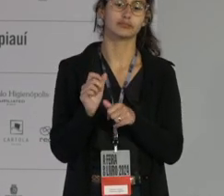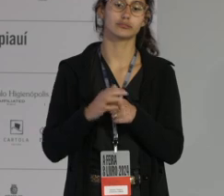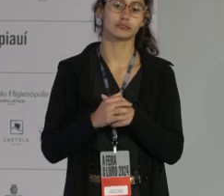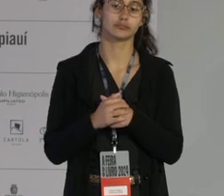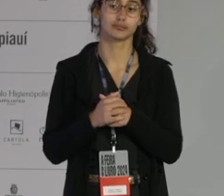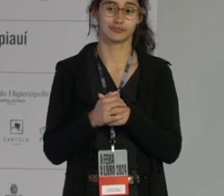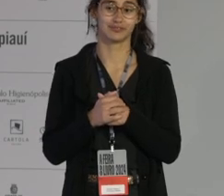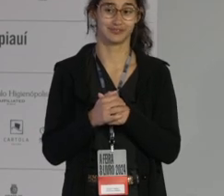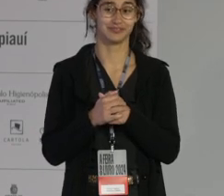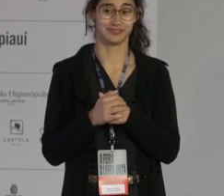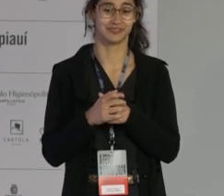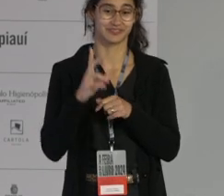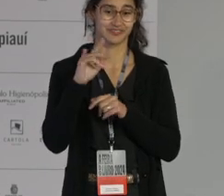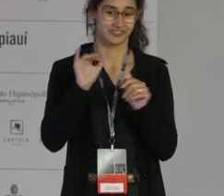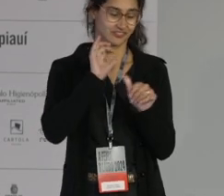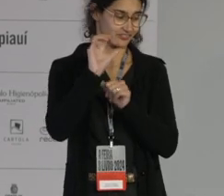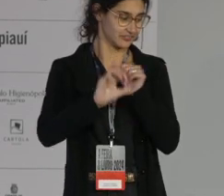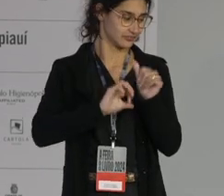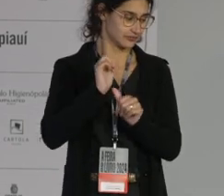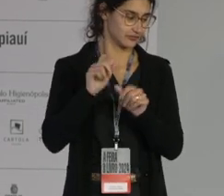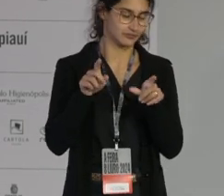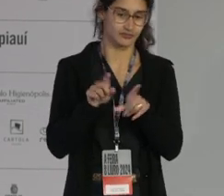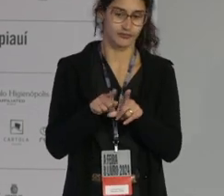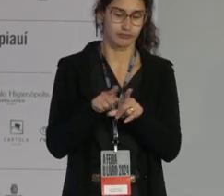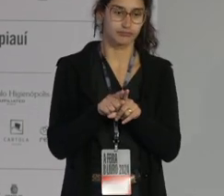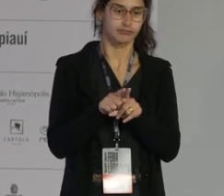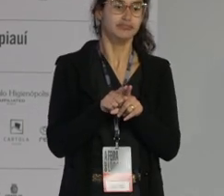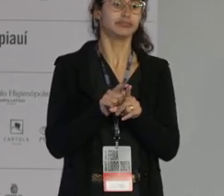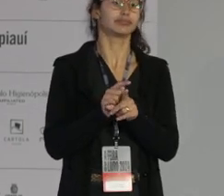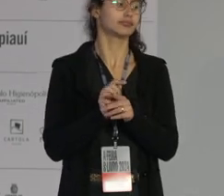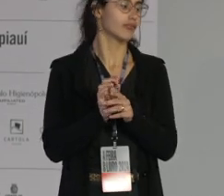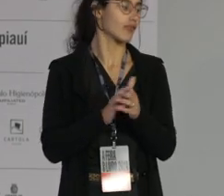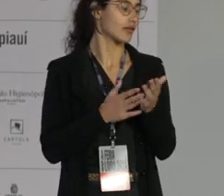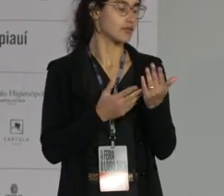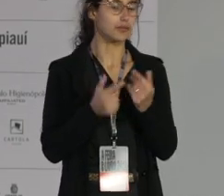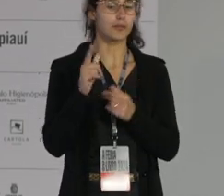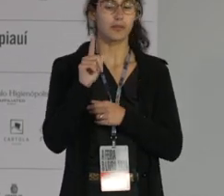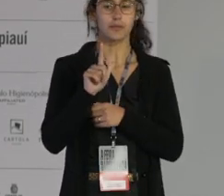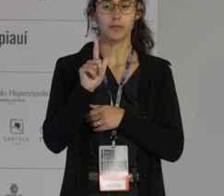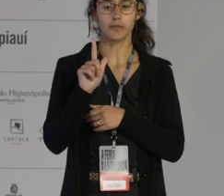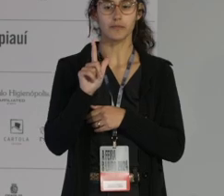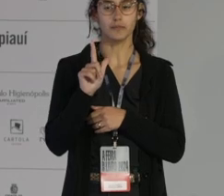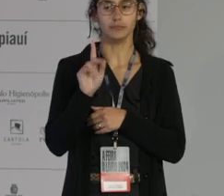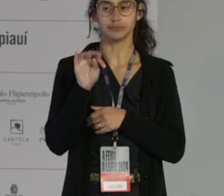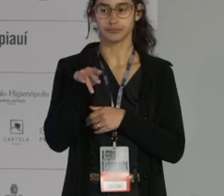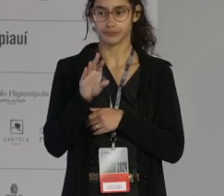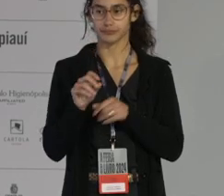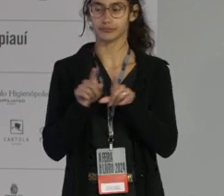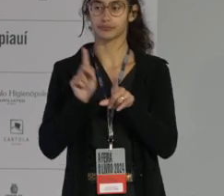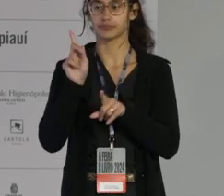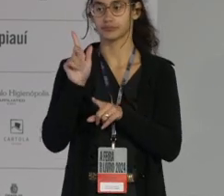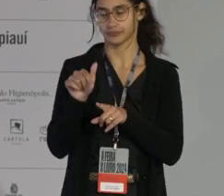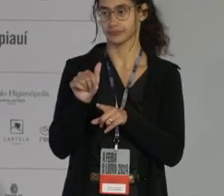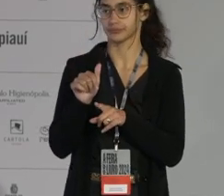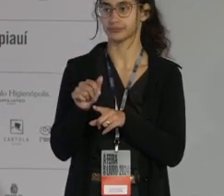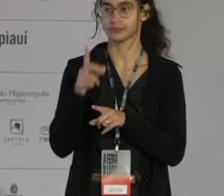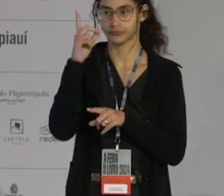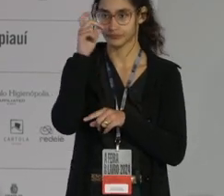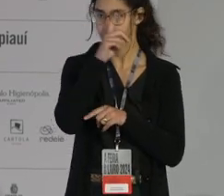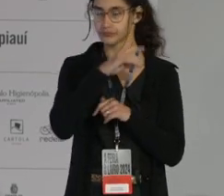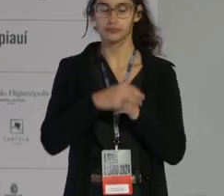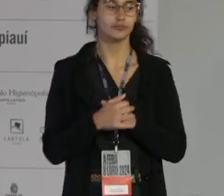e vai se tornando aos poucos, de certa forma, um Getulinho, mas não bem isso, assim, é um pouco mais